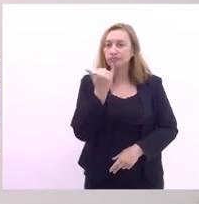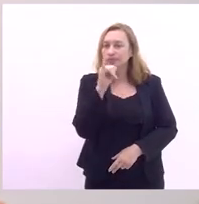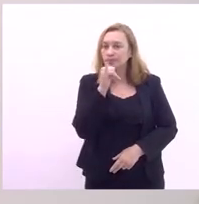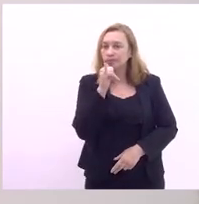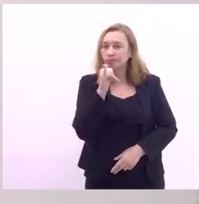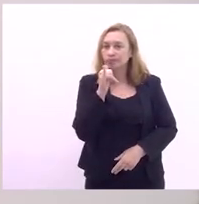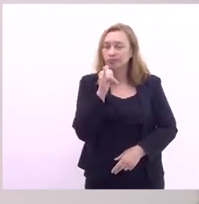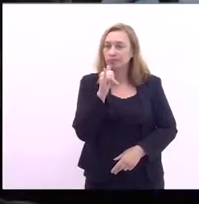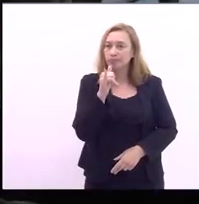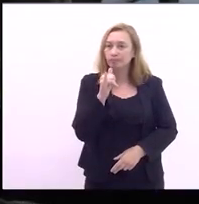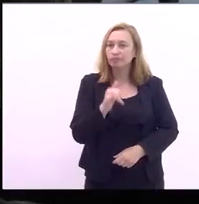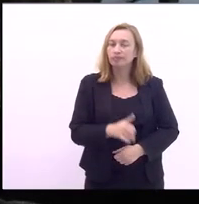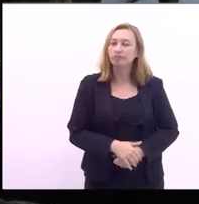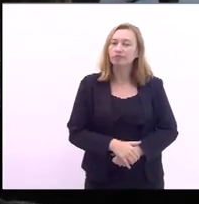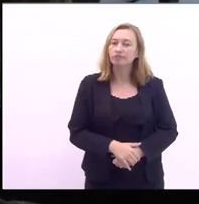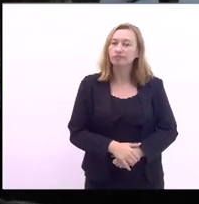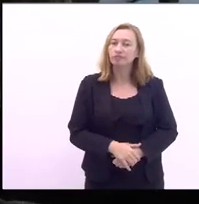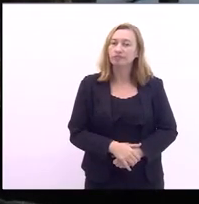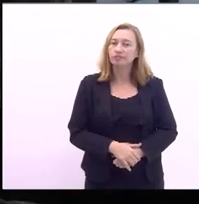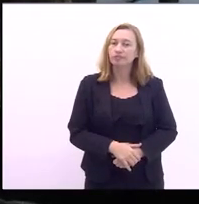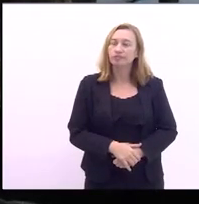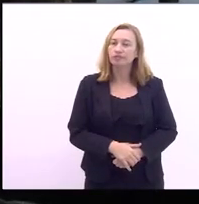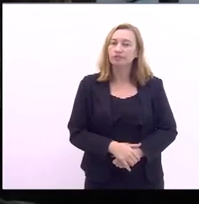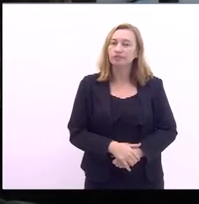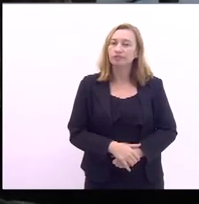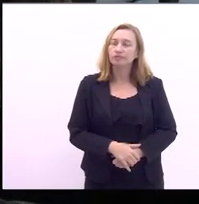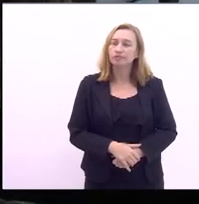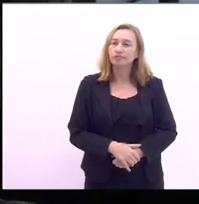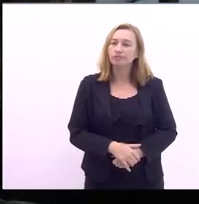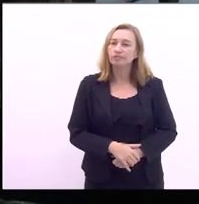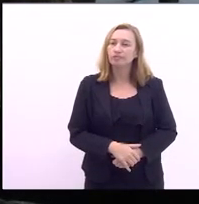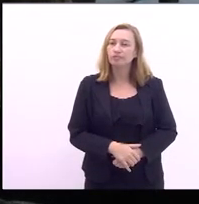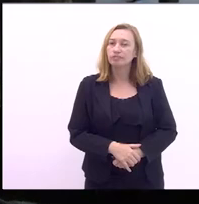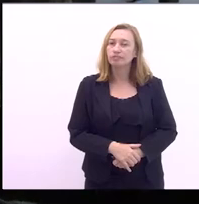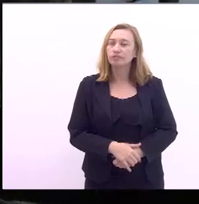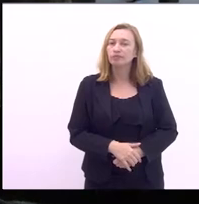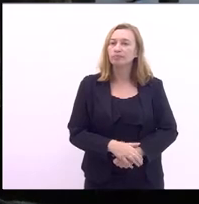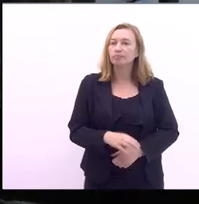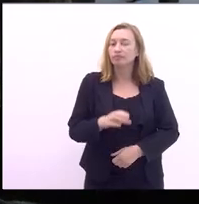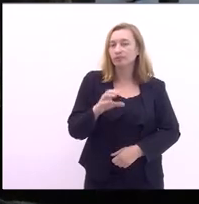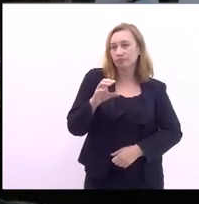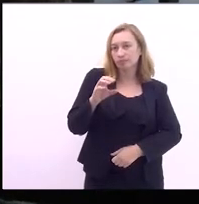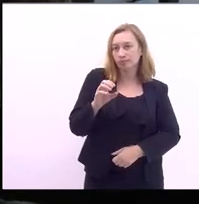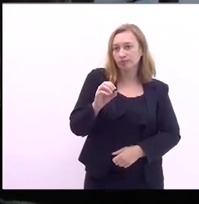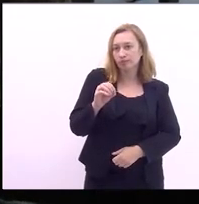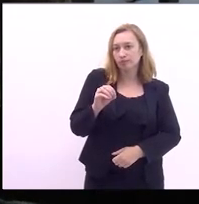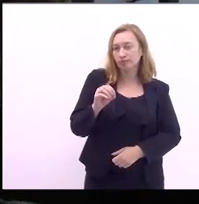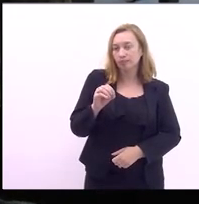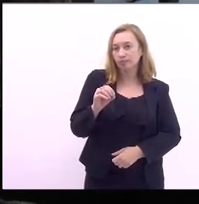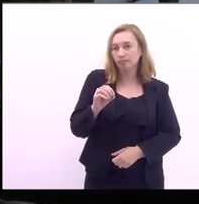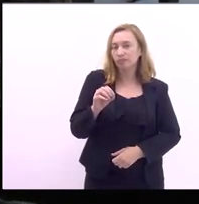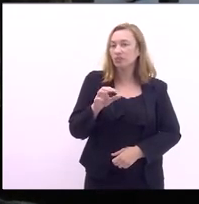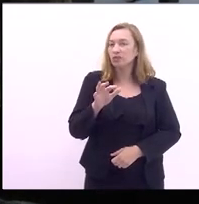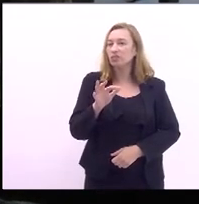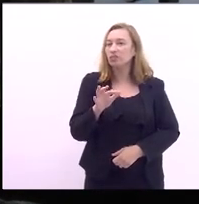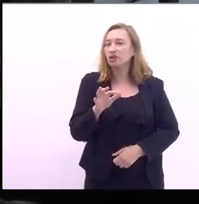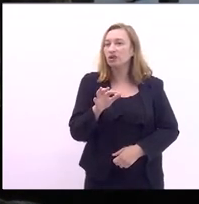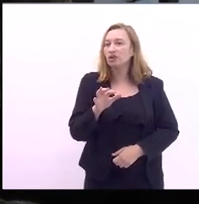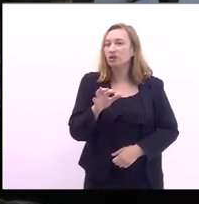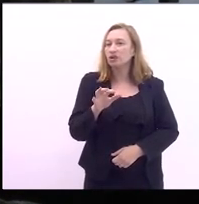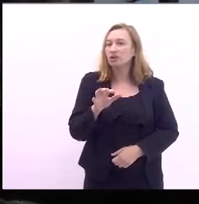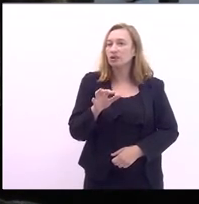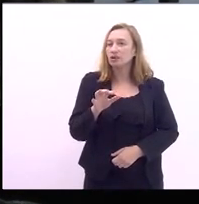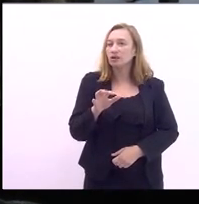é fotovoltaica, não é assim que diz agora? Não é o nome? Eólica e fotovoltaica. A grande, deixa eu dizer uma coisa para